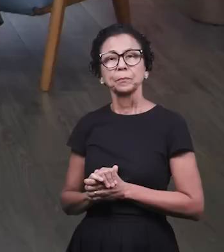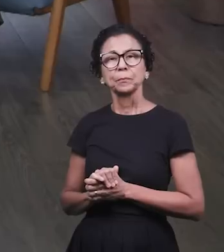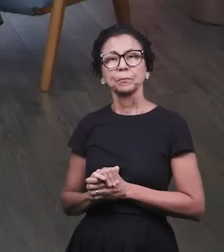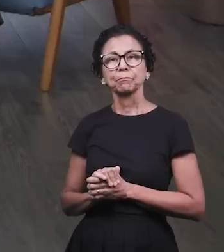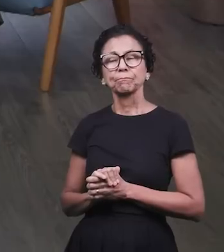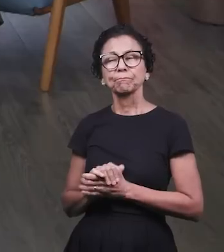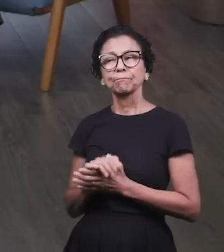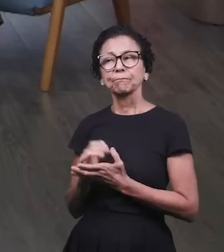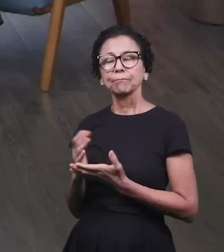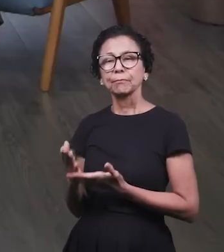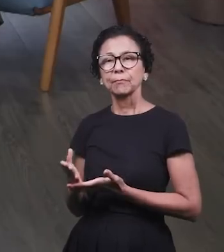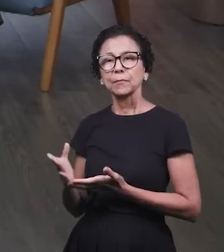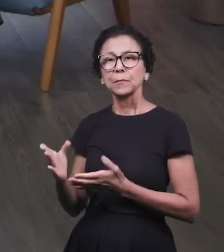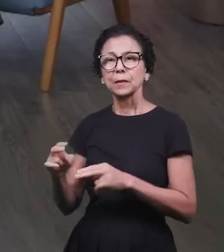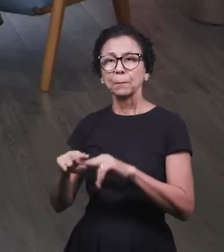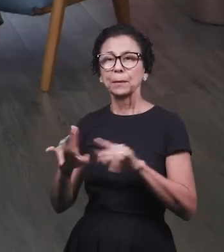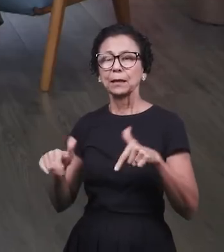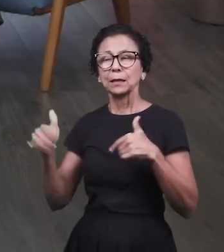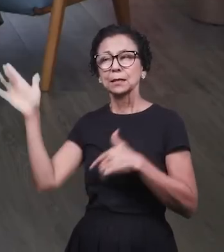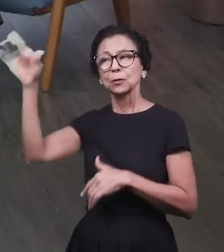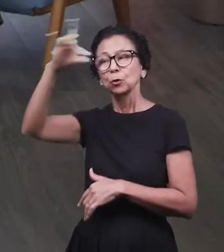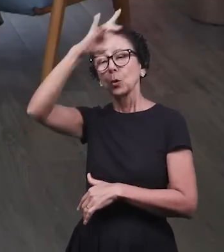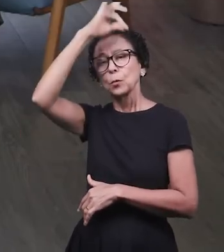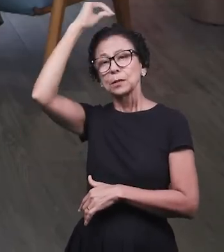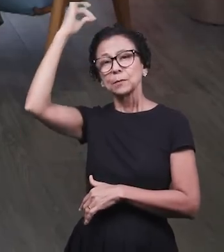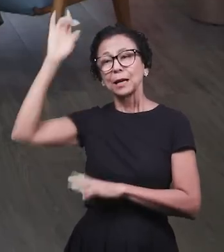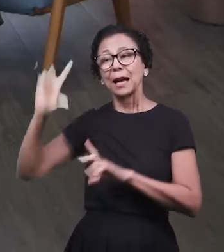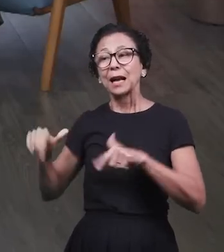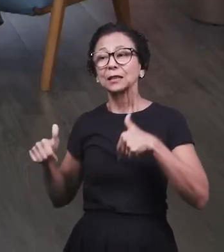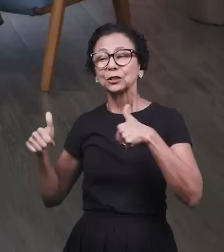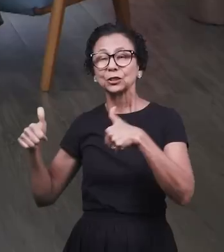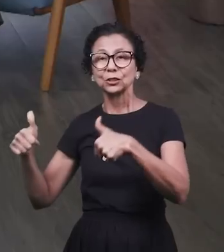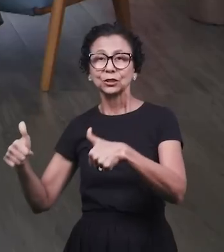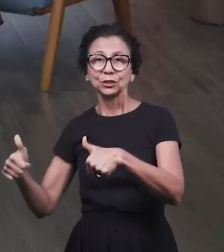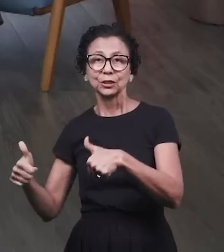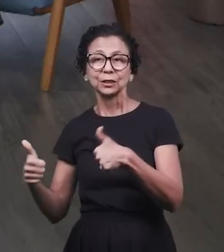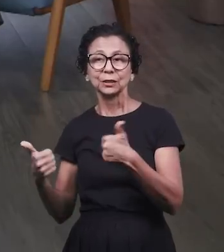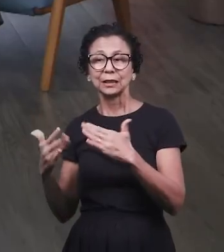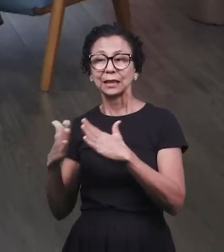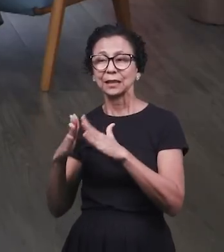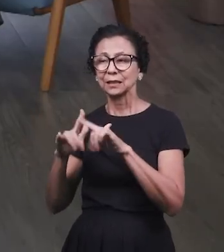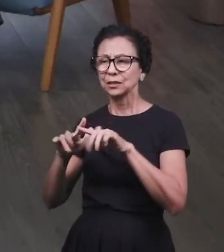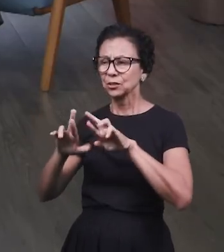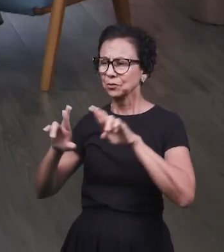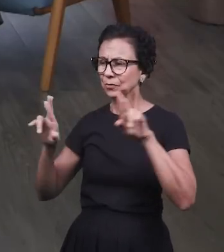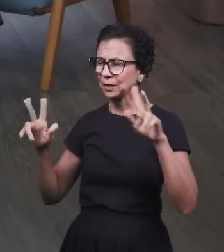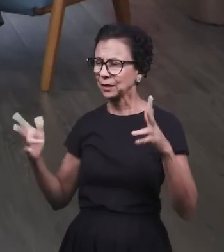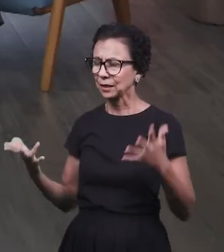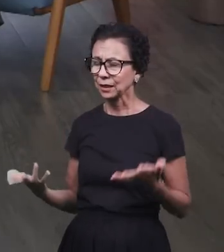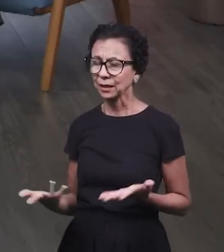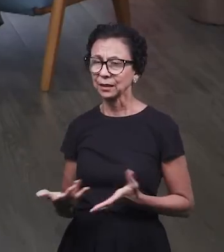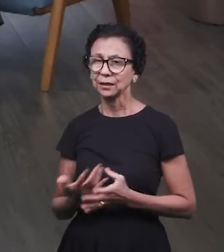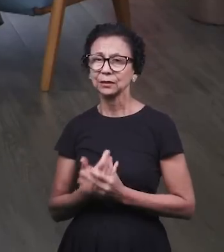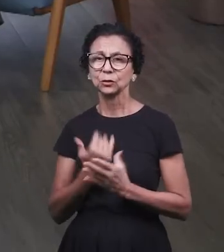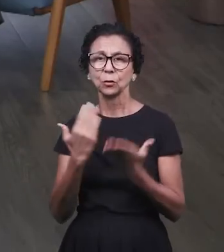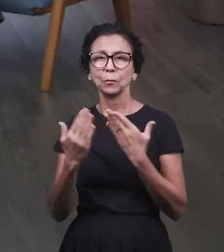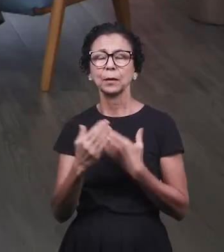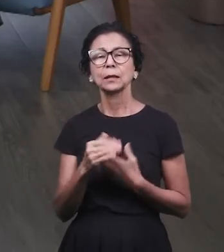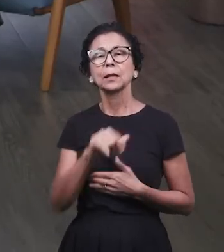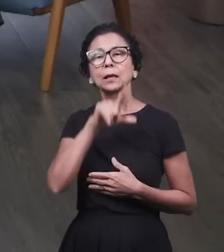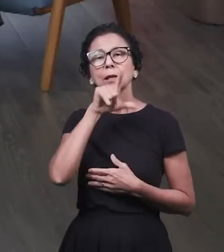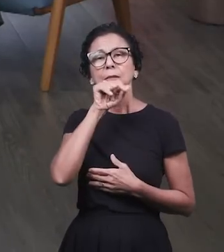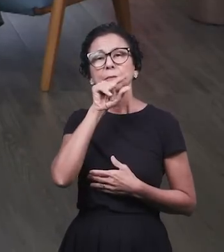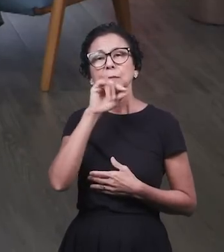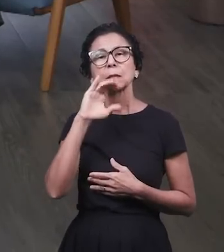essa beleza no olhar das pombas. Aí nós vamos voltar lá, entendeu? Os teus cabelos, os teus